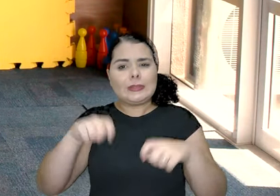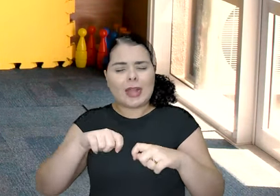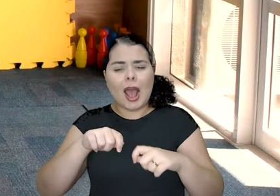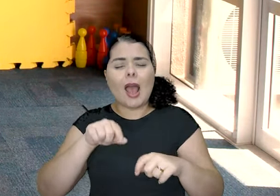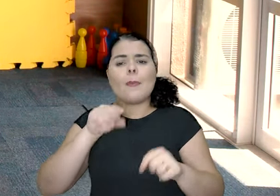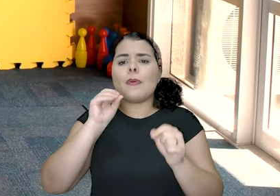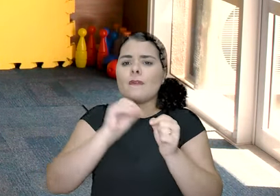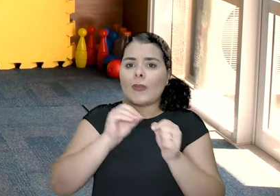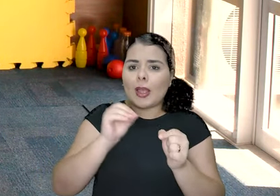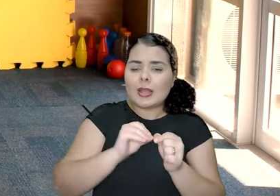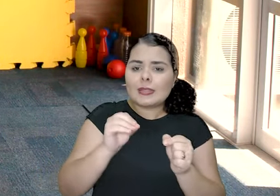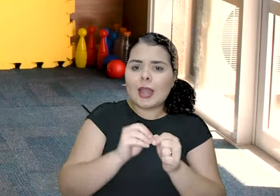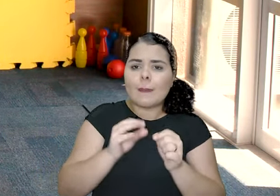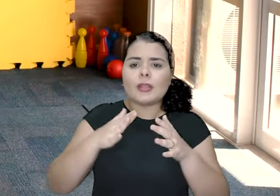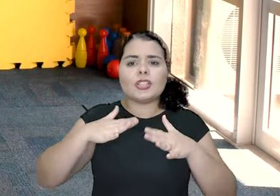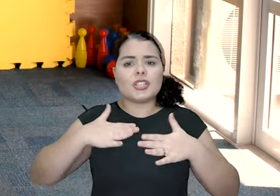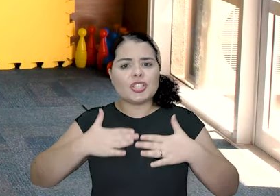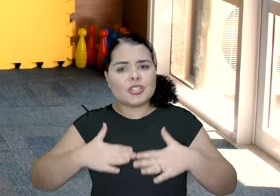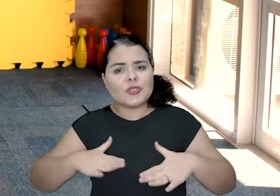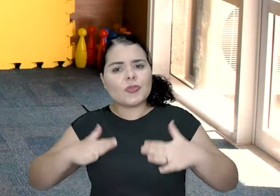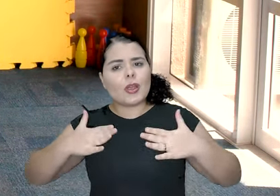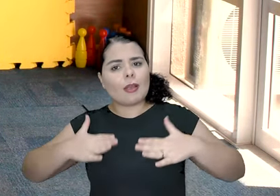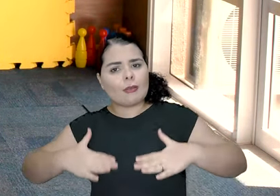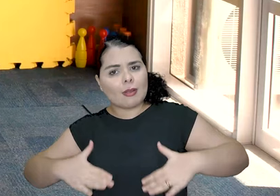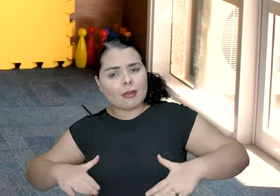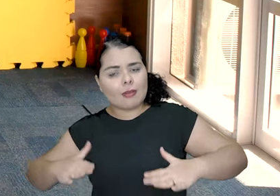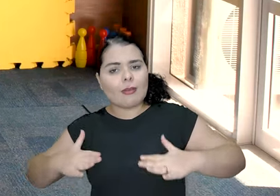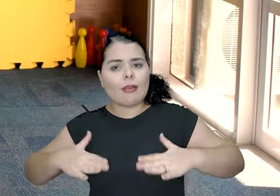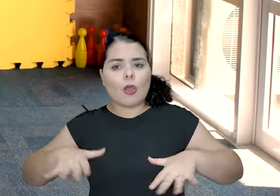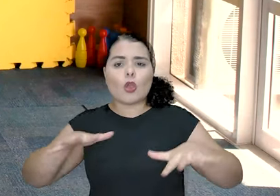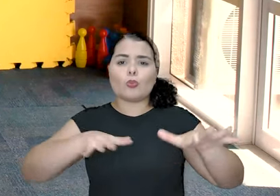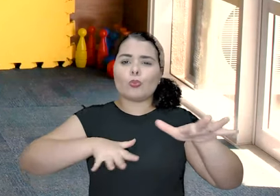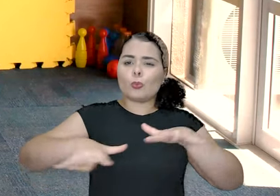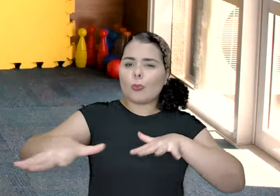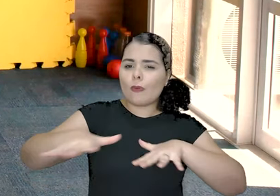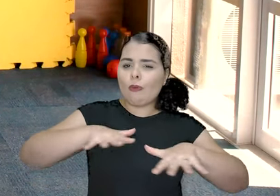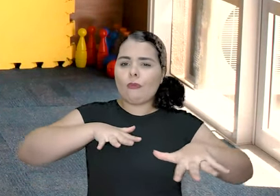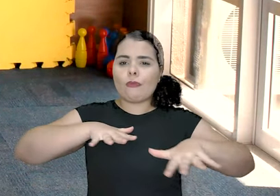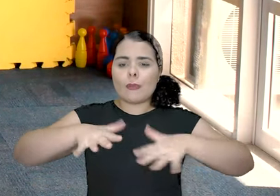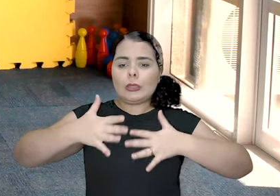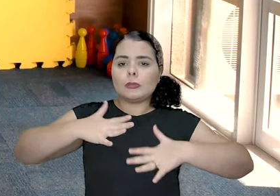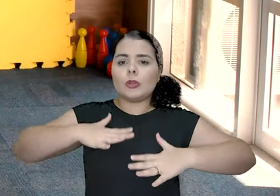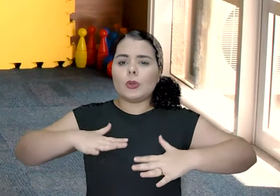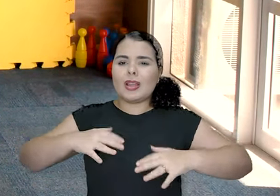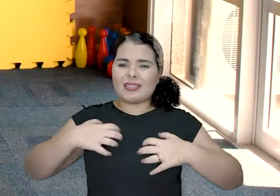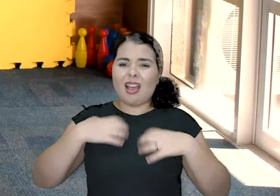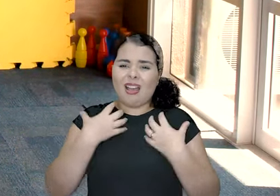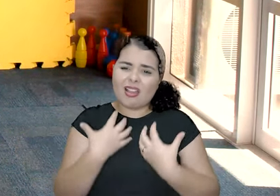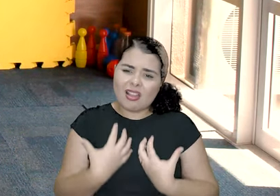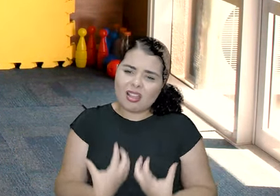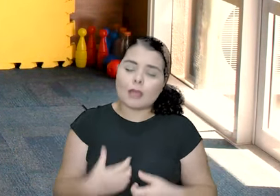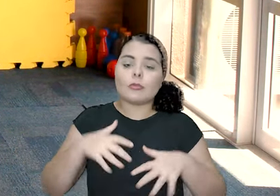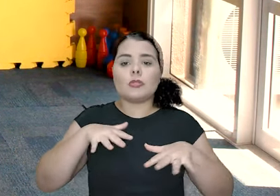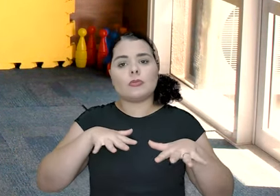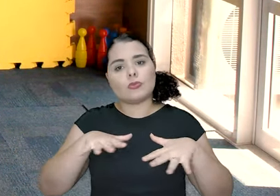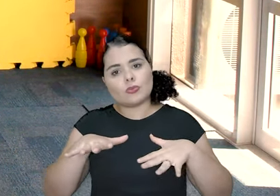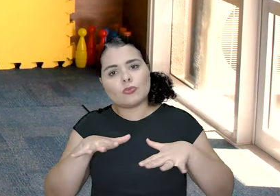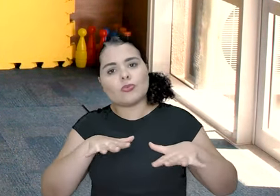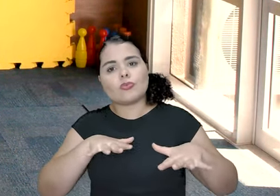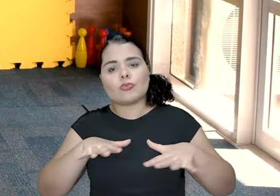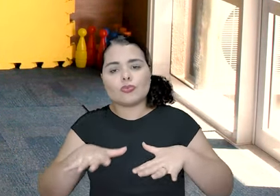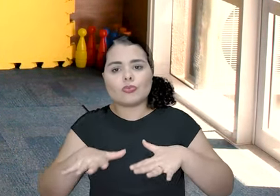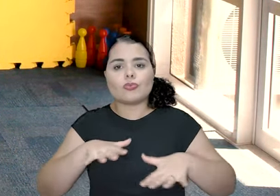diminuir a velocidade do movimento se você ficar cansado. Então já dei